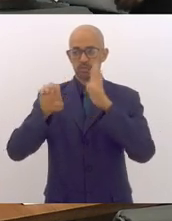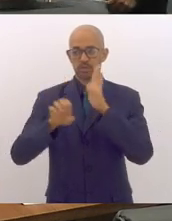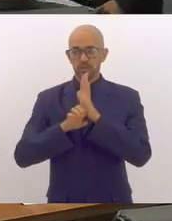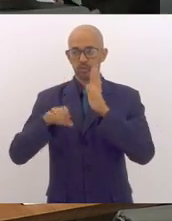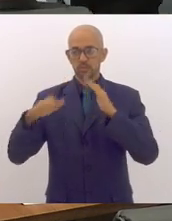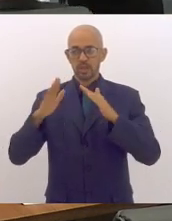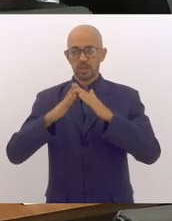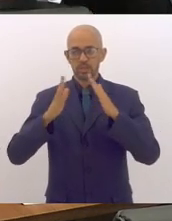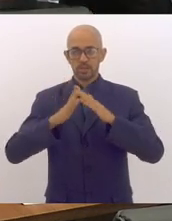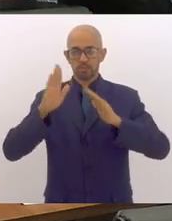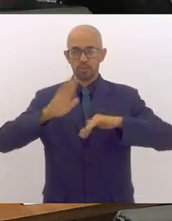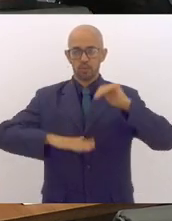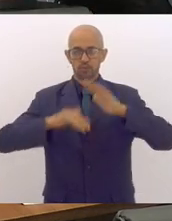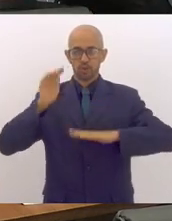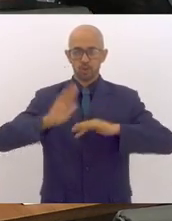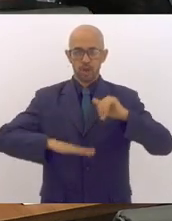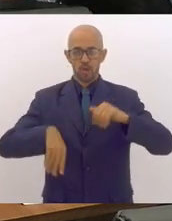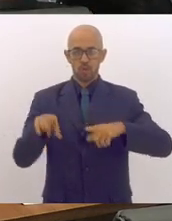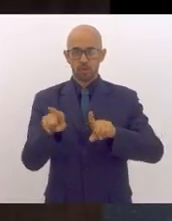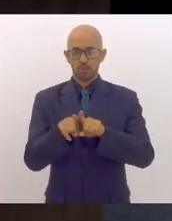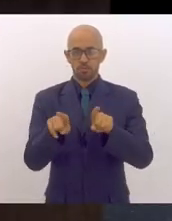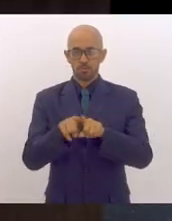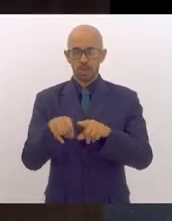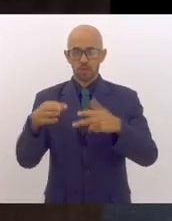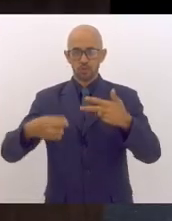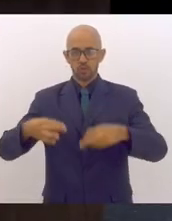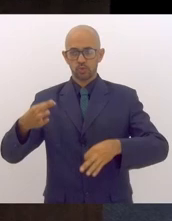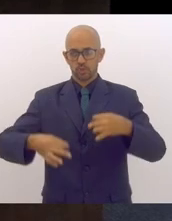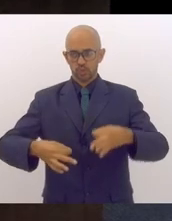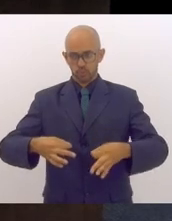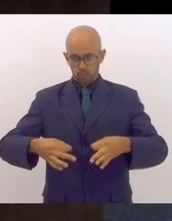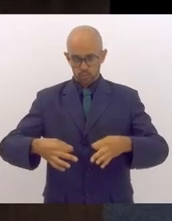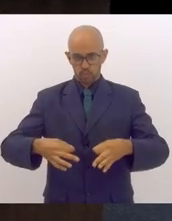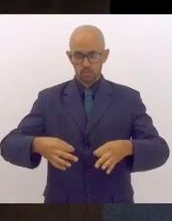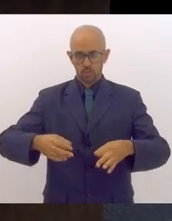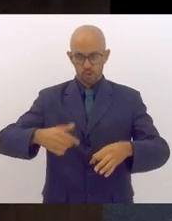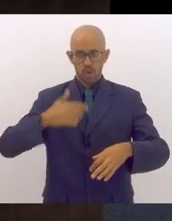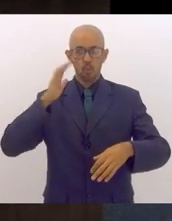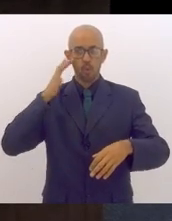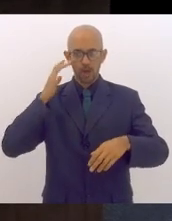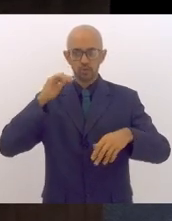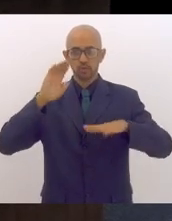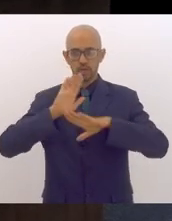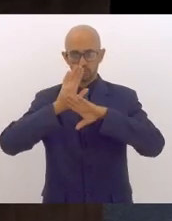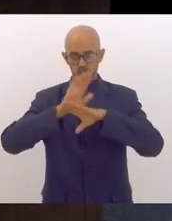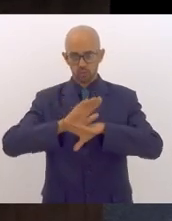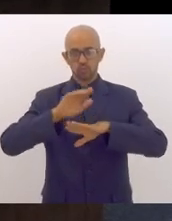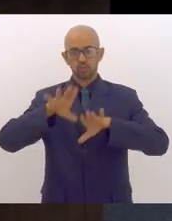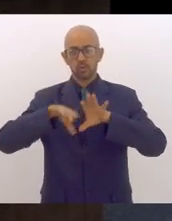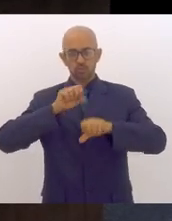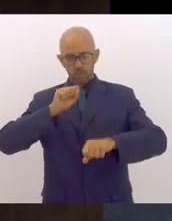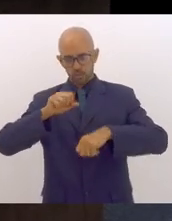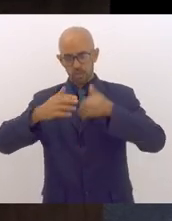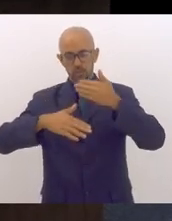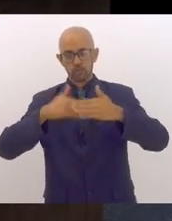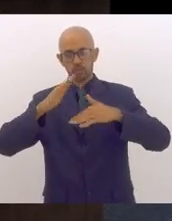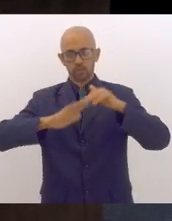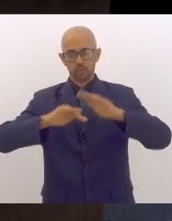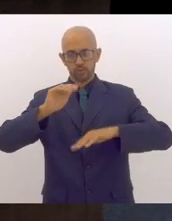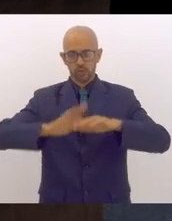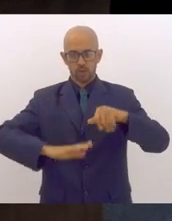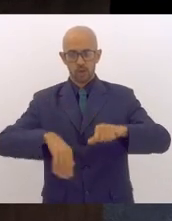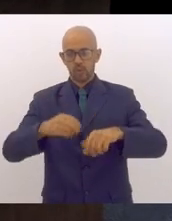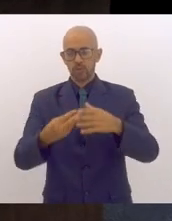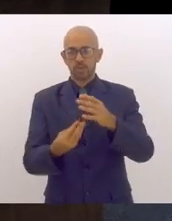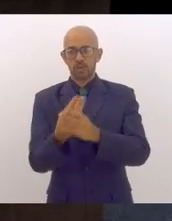Residência Profissional, inclusive da Residência Jurídica. Eu acho que contribui para a formação dos profissionais e estabelece uma etapa